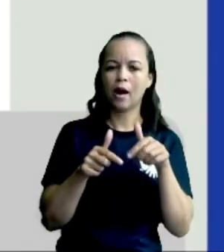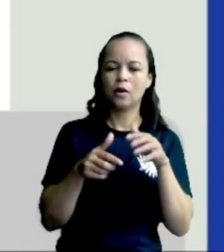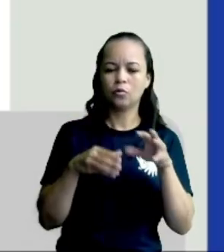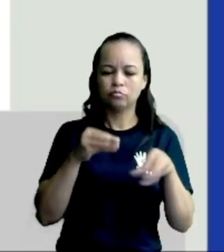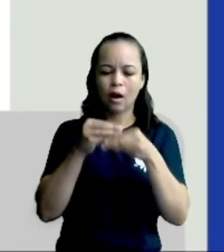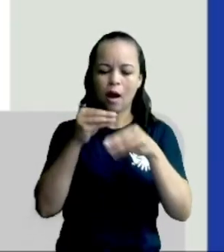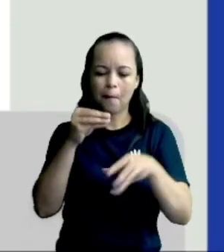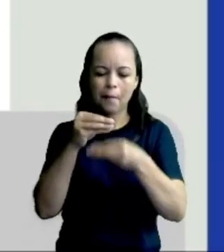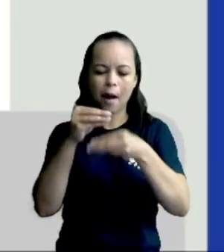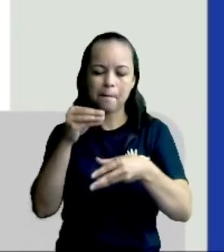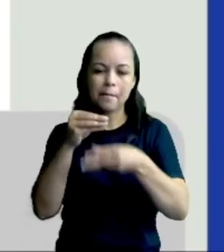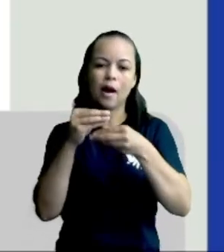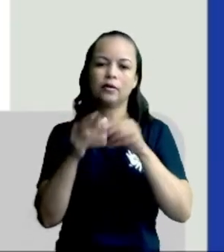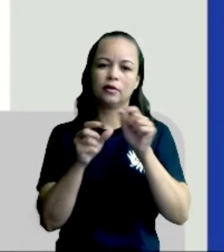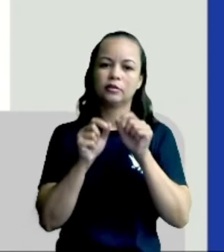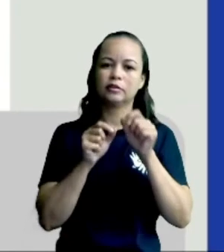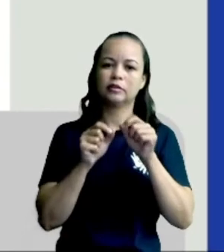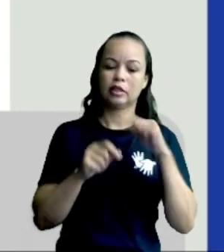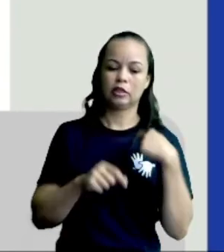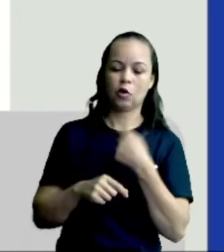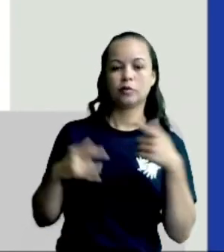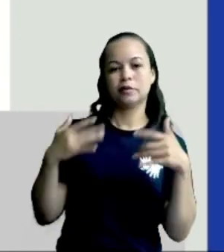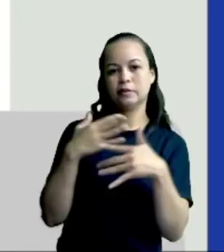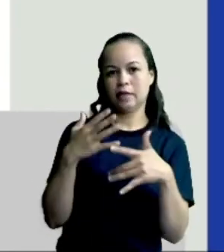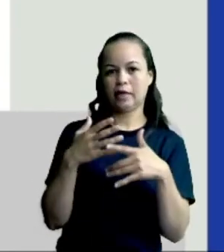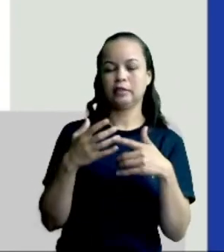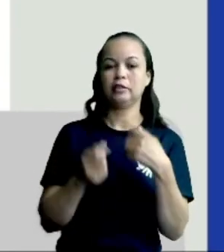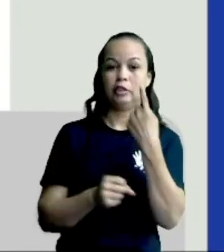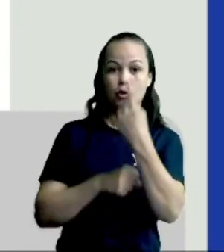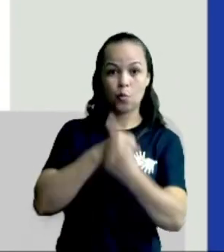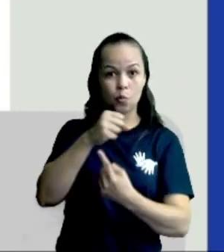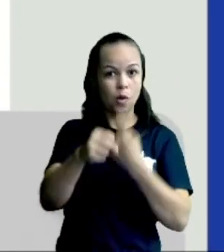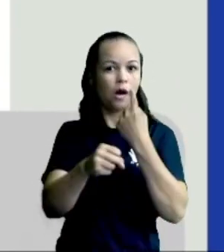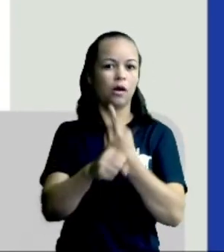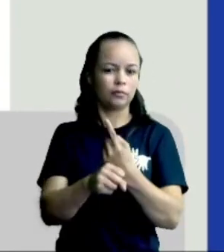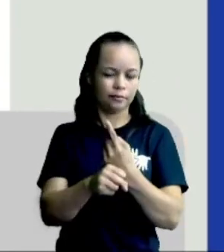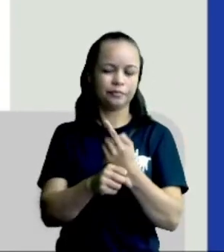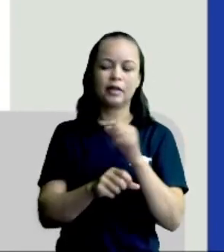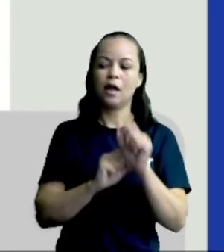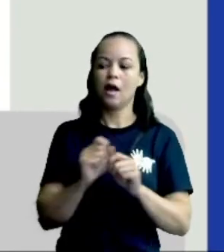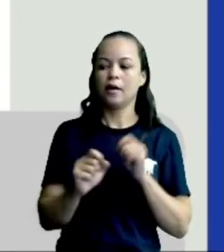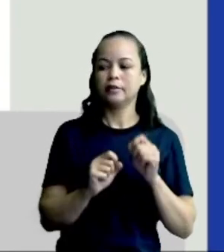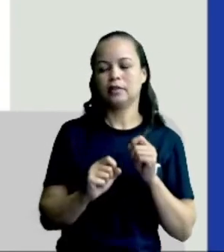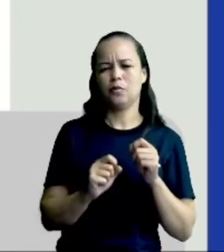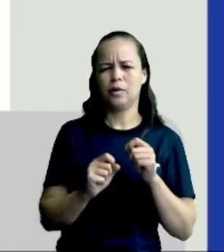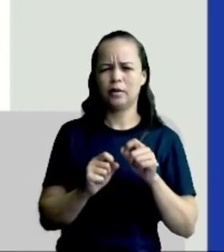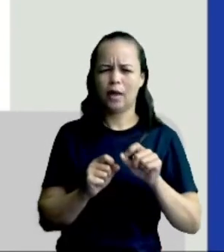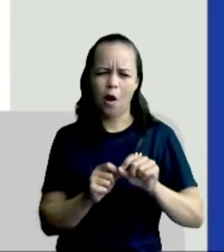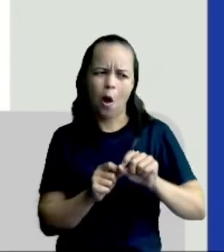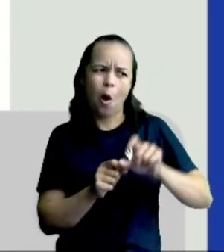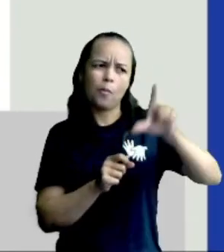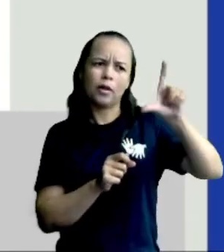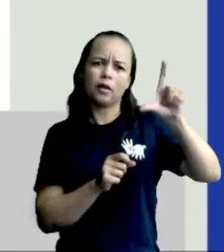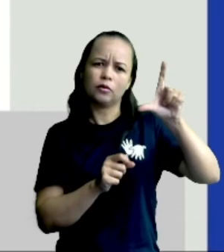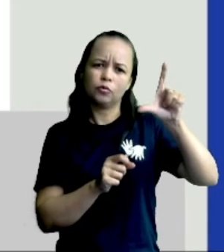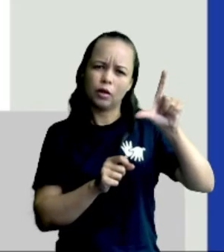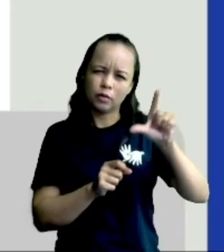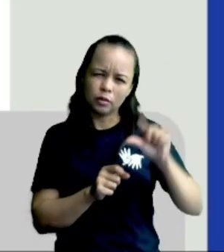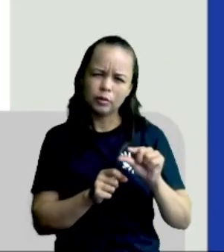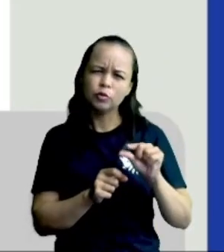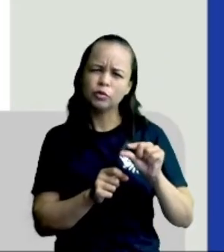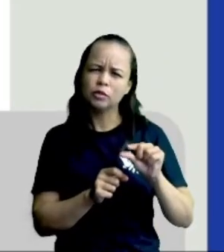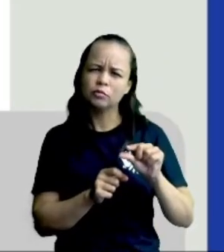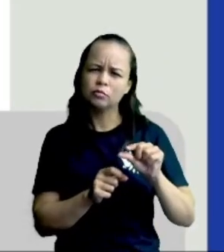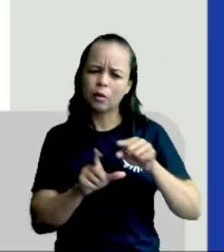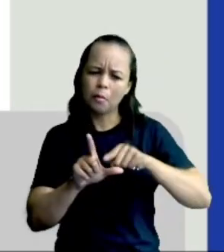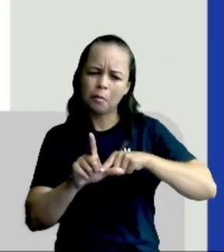em nossa cidade, acumulados de quê? De um ano, tá certo? Ele tá o quê? Ele tá aumentando ou ele tá